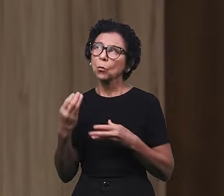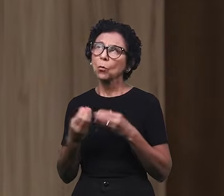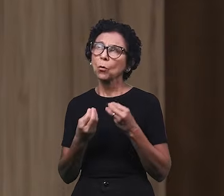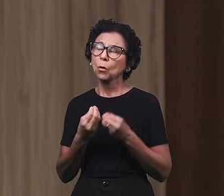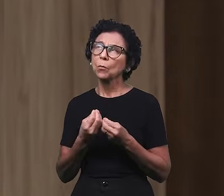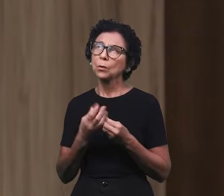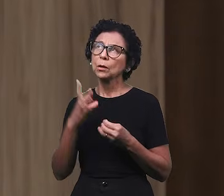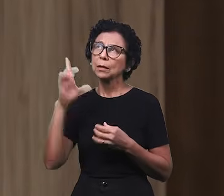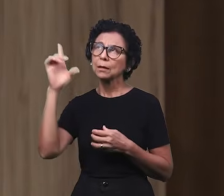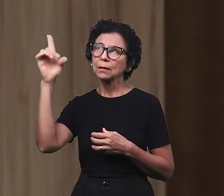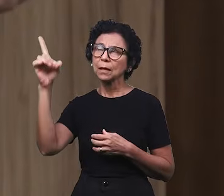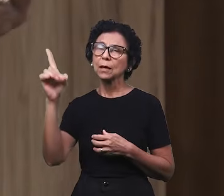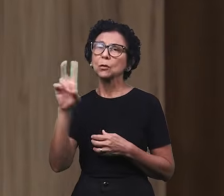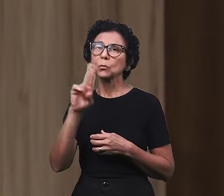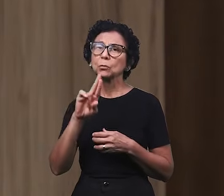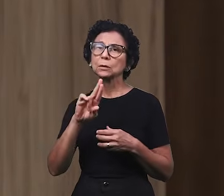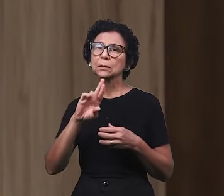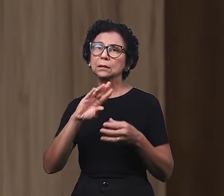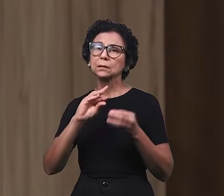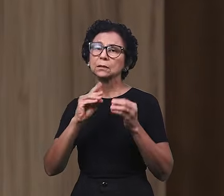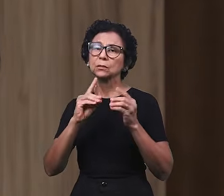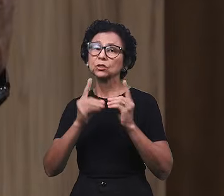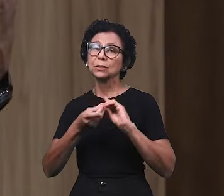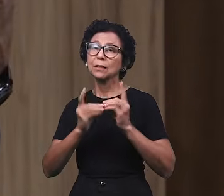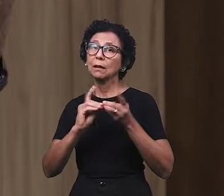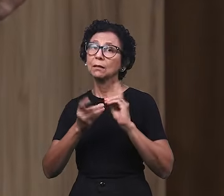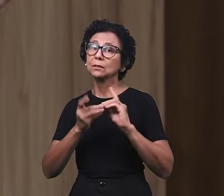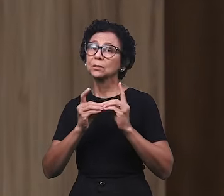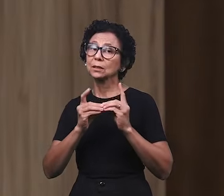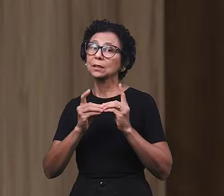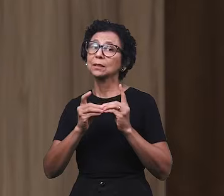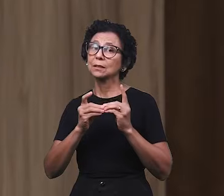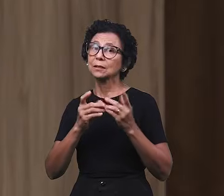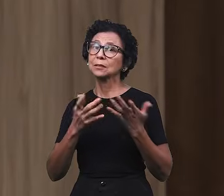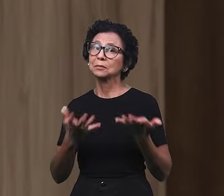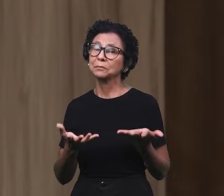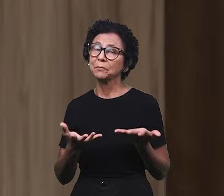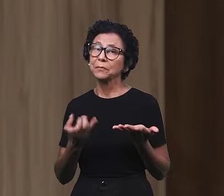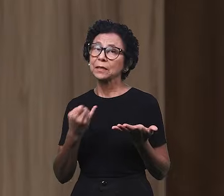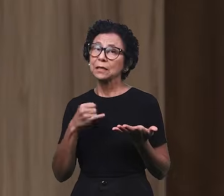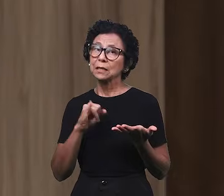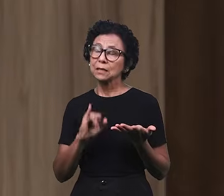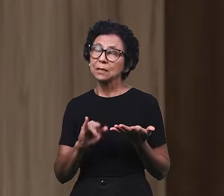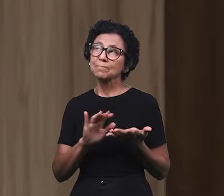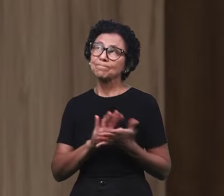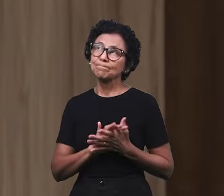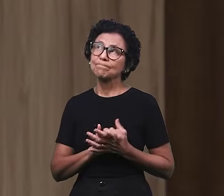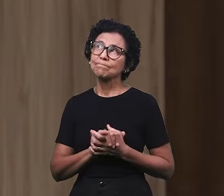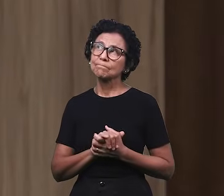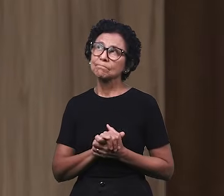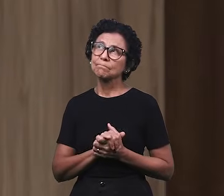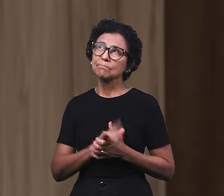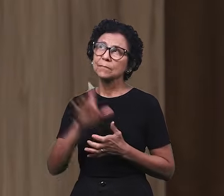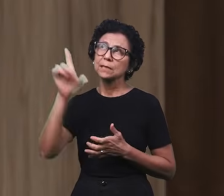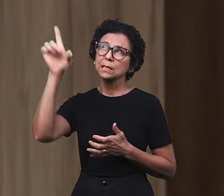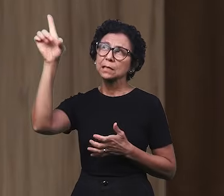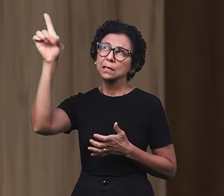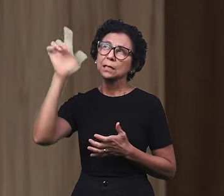coisa maravilhosa. Se nós formos transferir essa metodologia de Deus